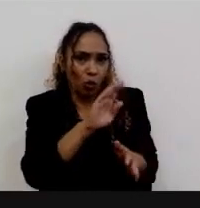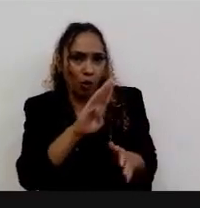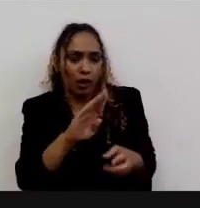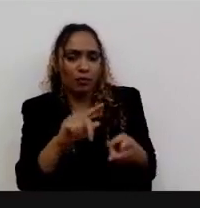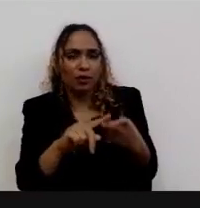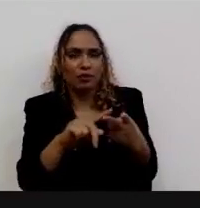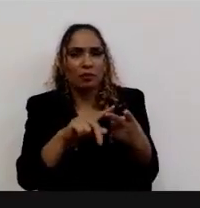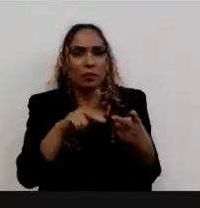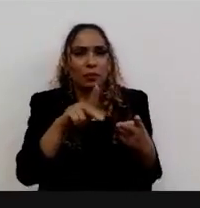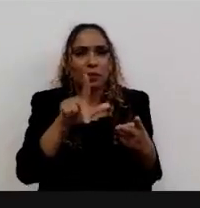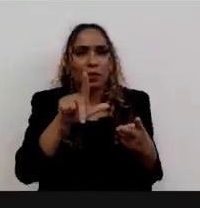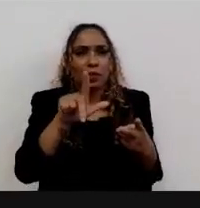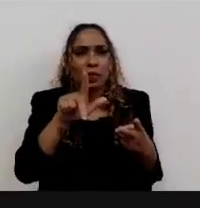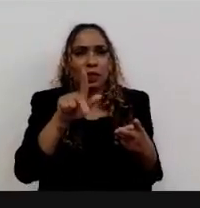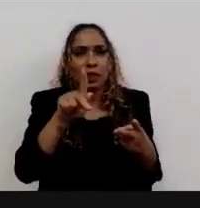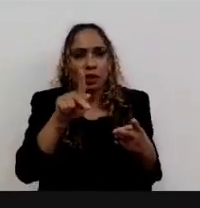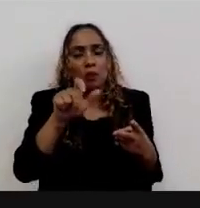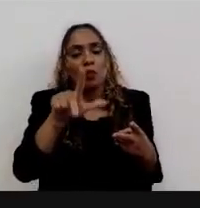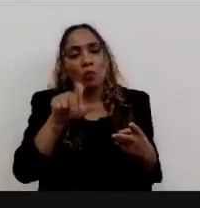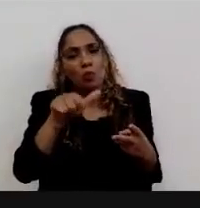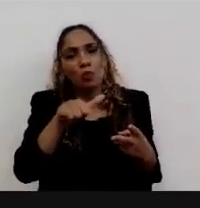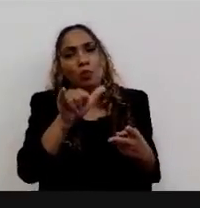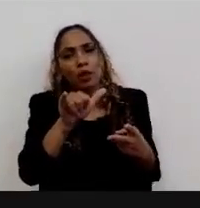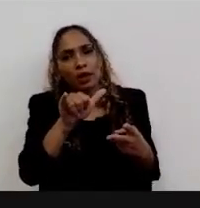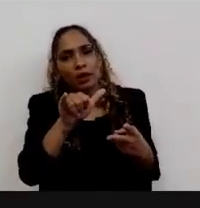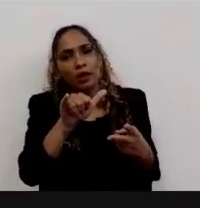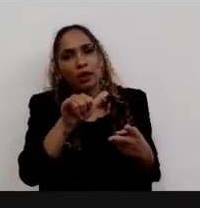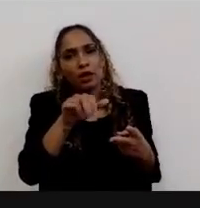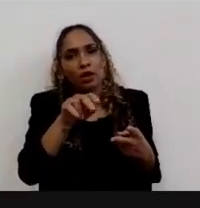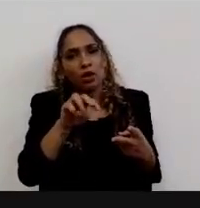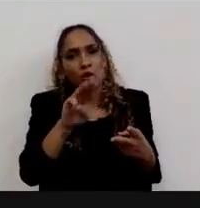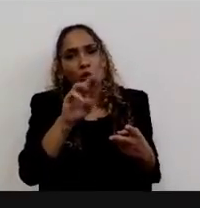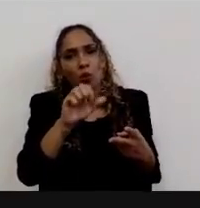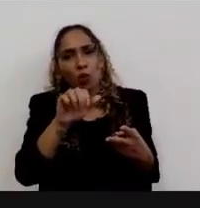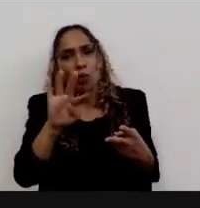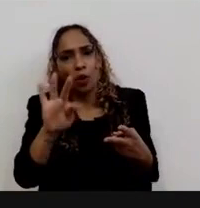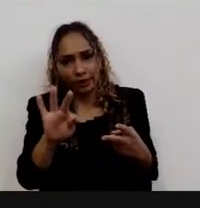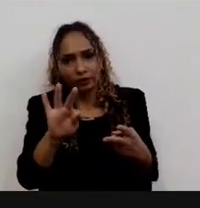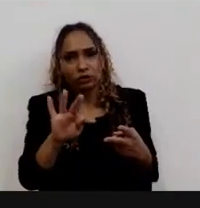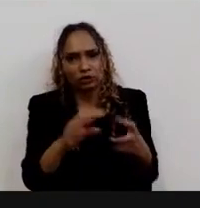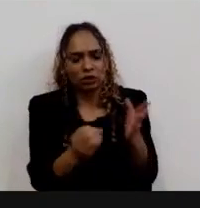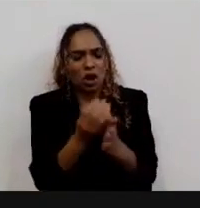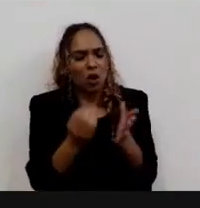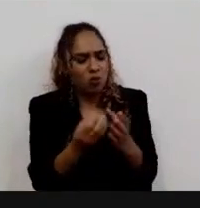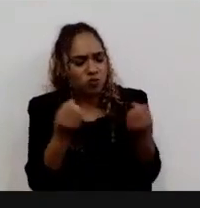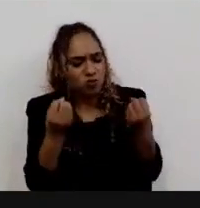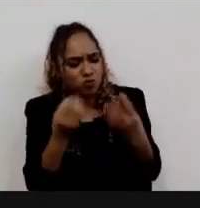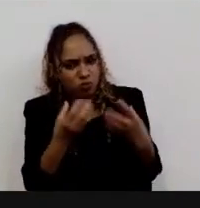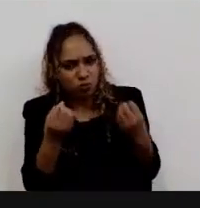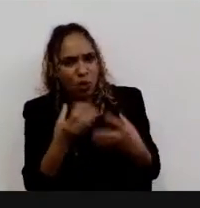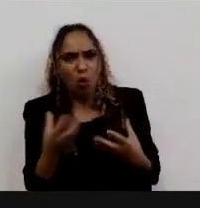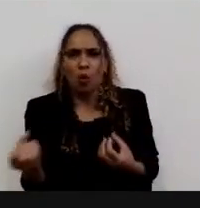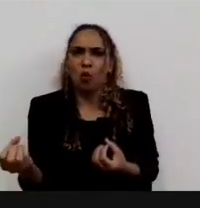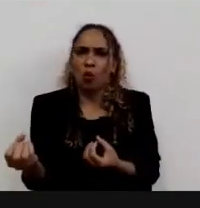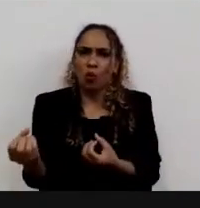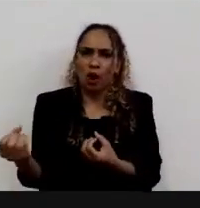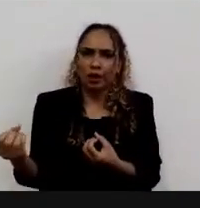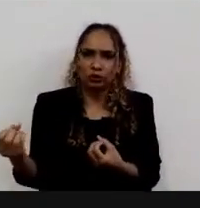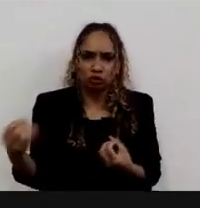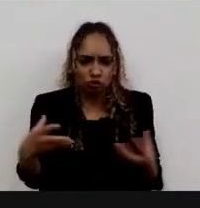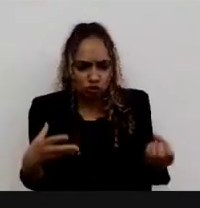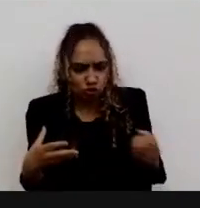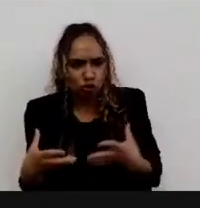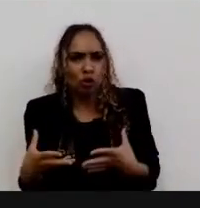ferramenta nova aí que veio no mercado, criada pela Microsoft em 2020, uma ferramenta muito boa, muito moderna também. Cucumber,